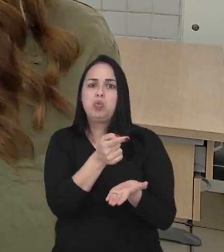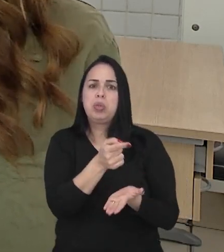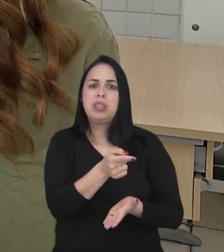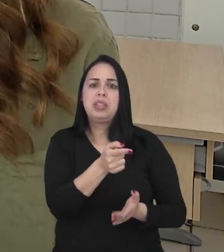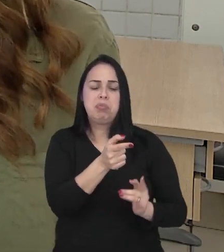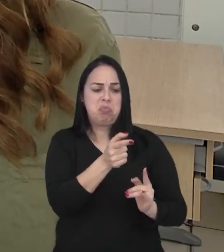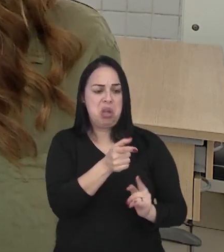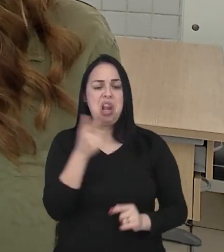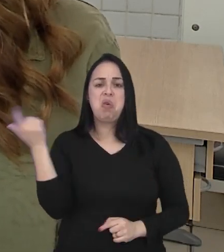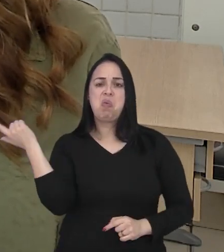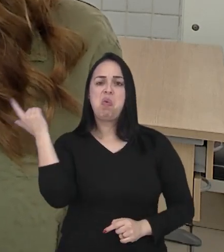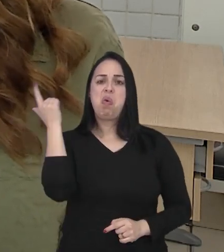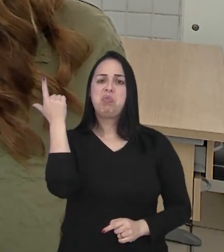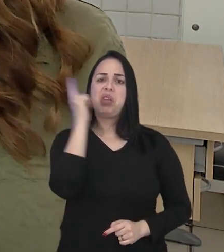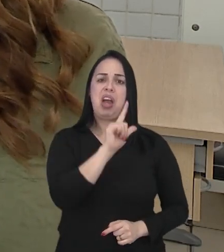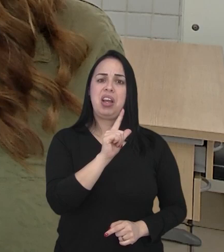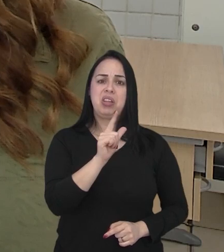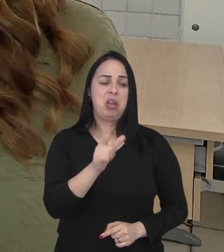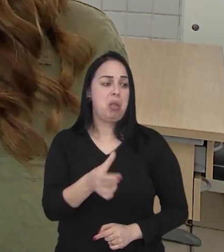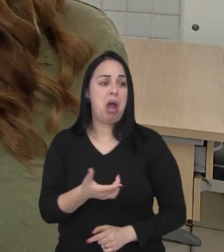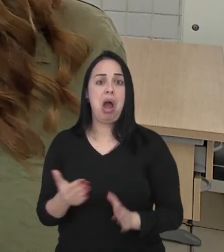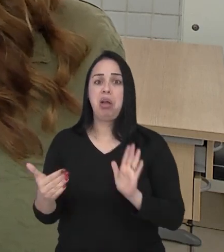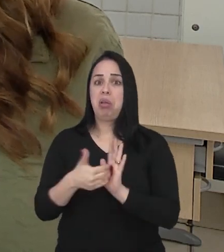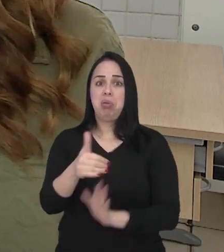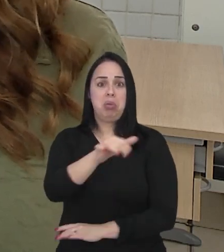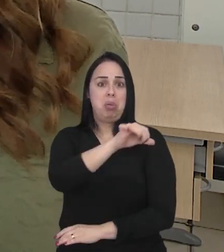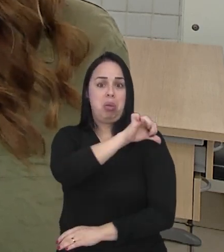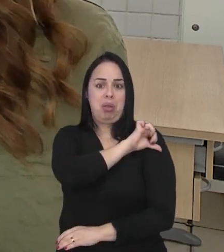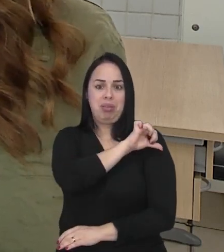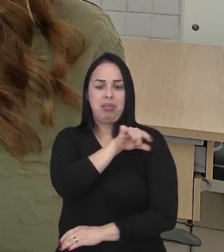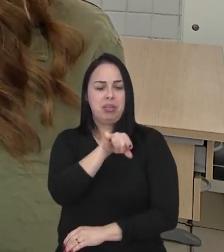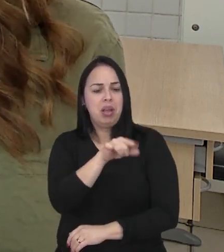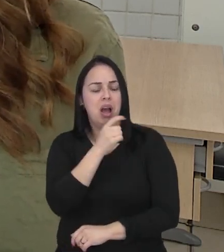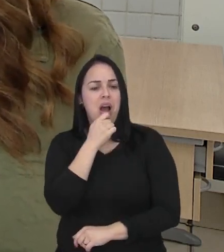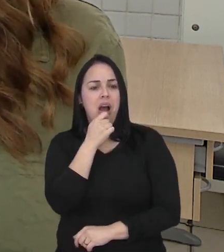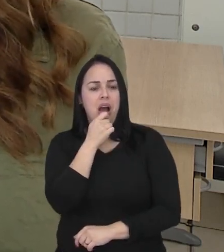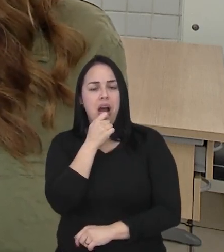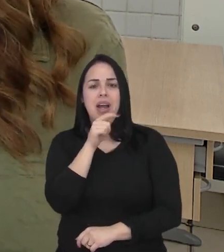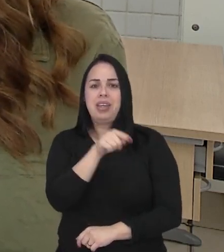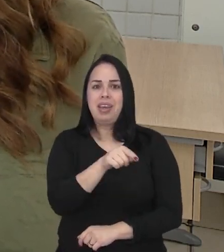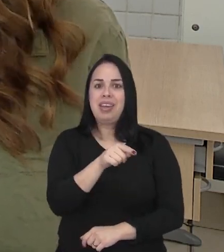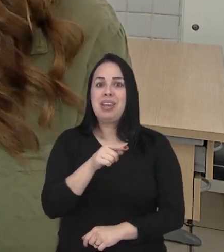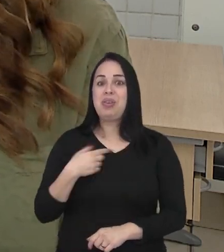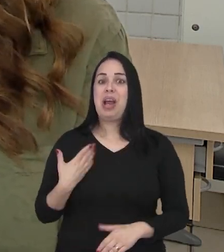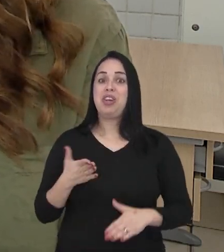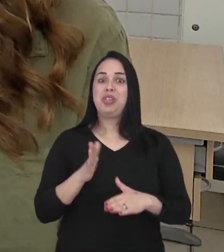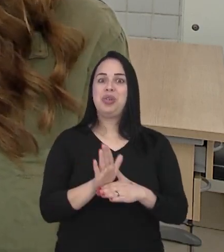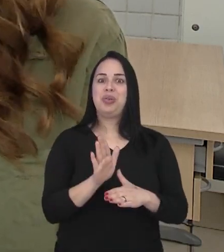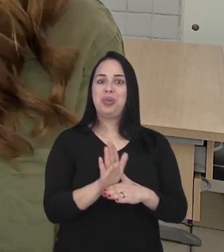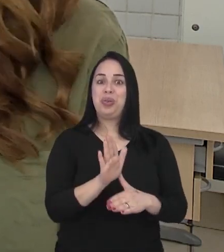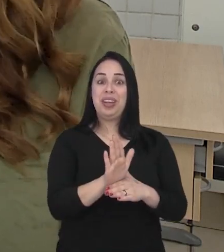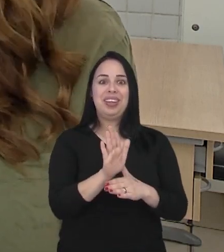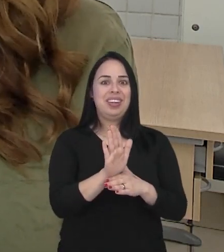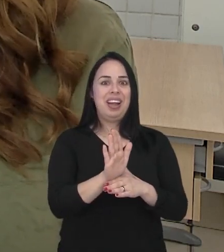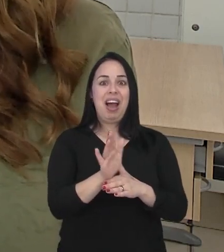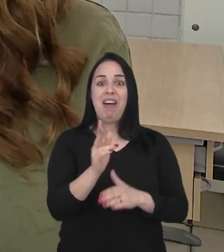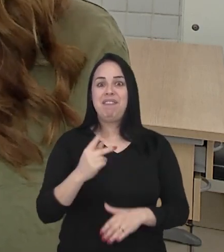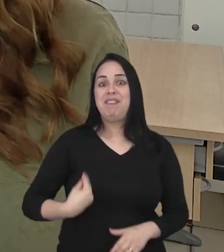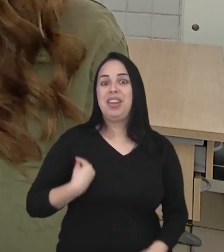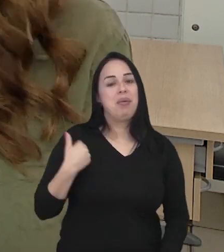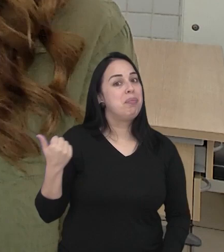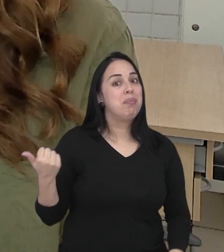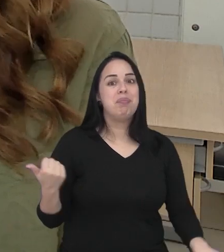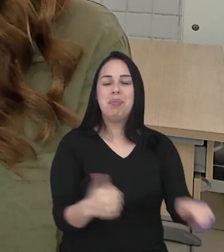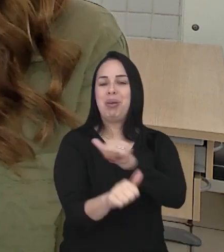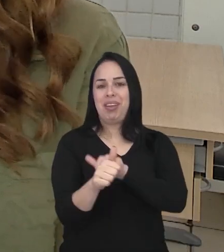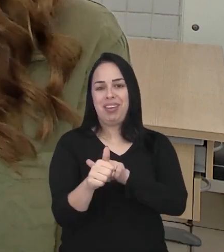você, e que ele consegue ir até o 9º ano e você poder mudar o futuro dele,